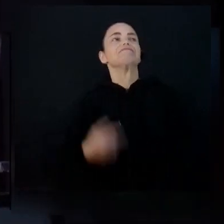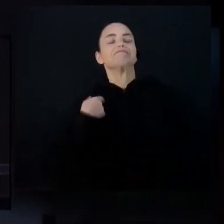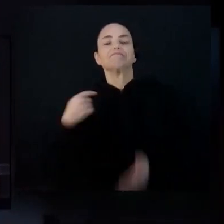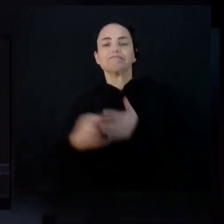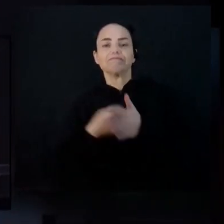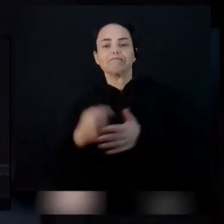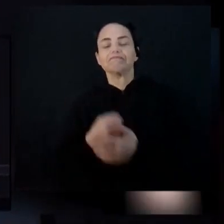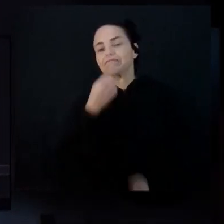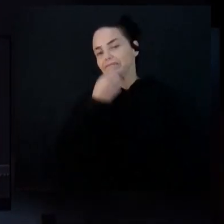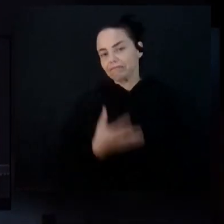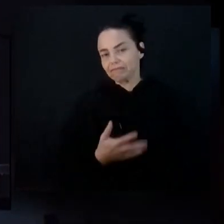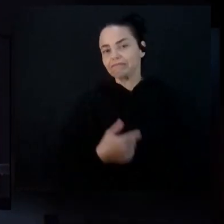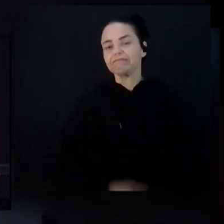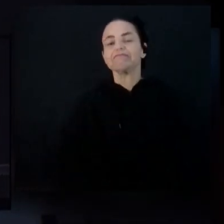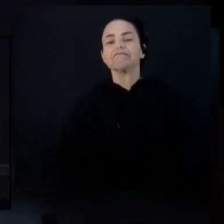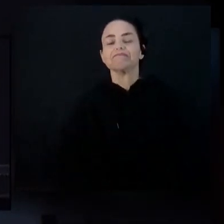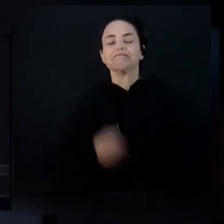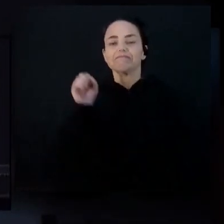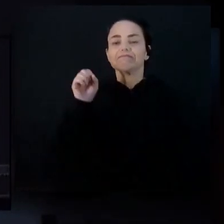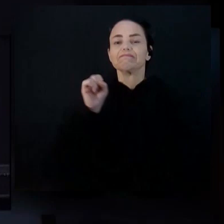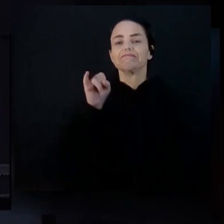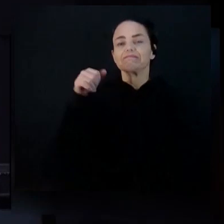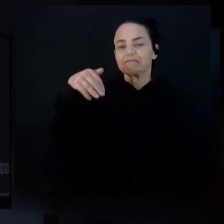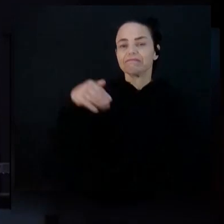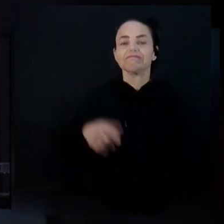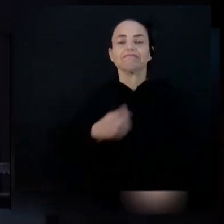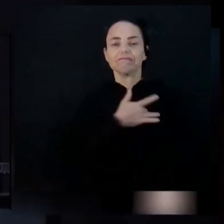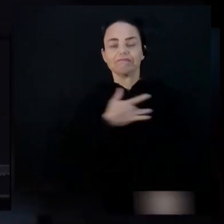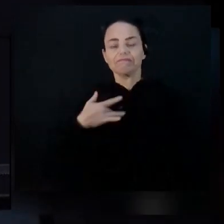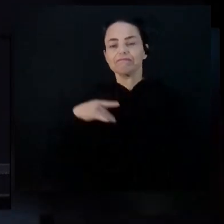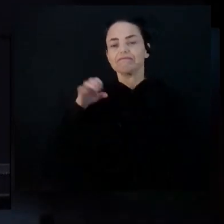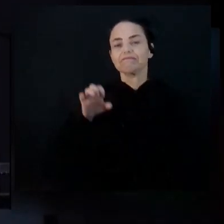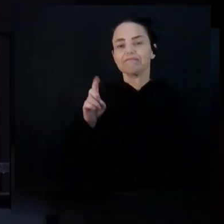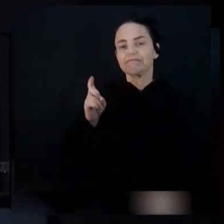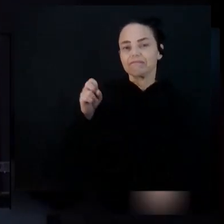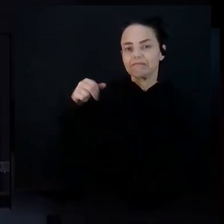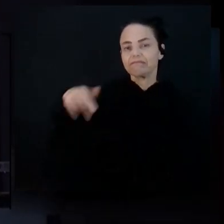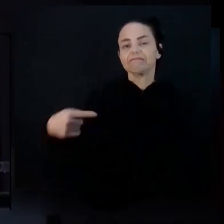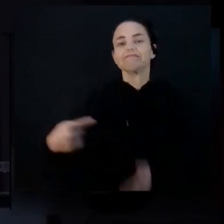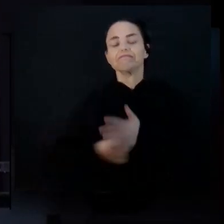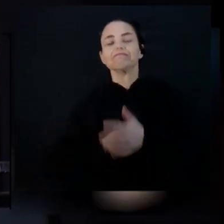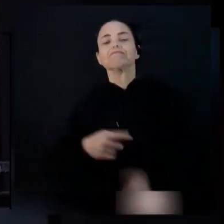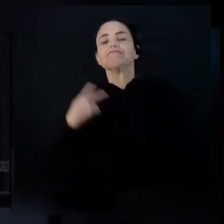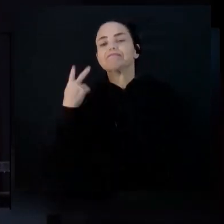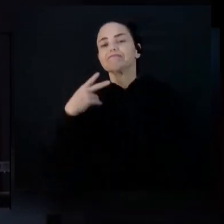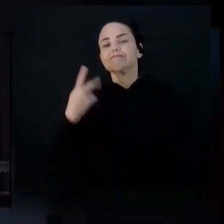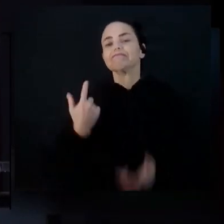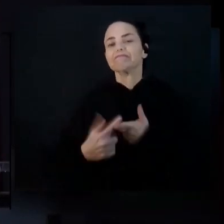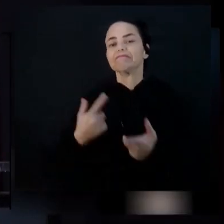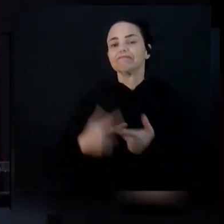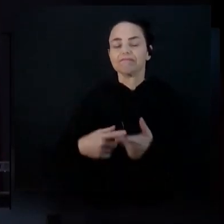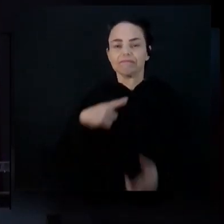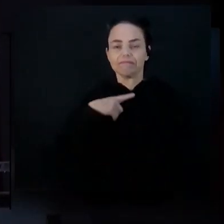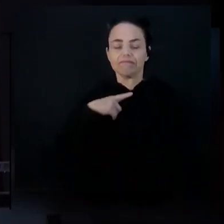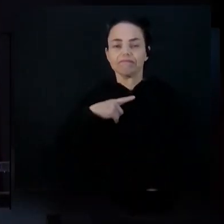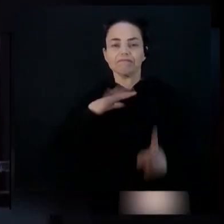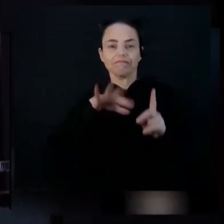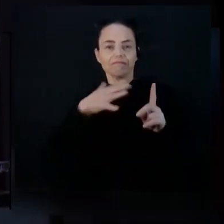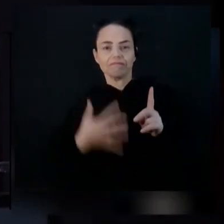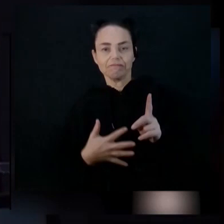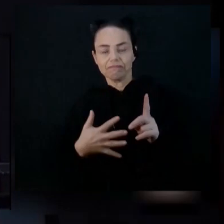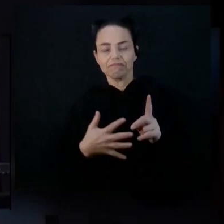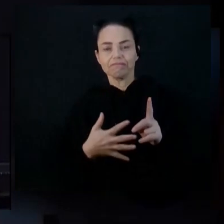sentido, do Sim Saúde, do Edson, que me perguntou: vereador, por que só tem homenagem para